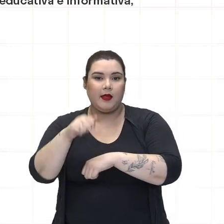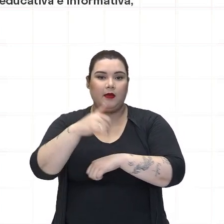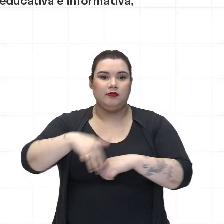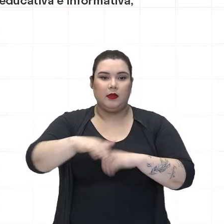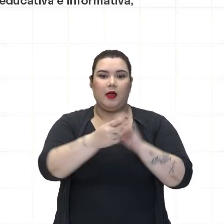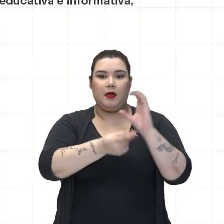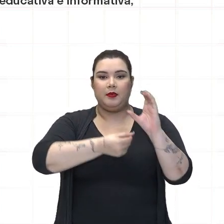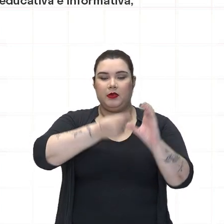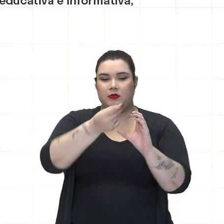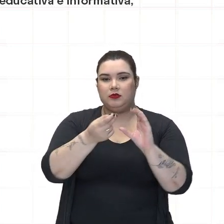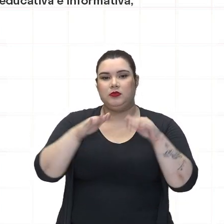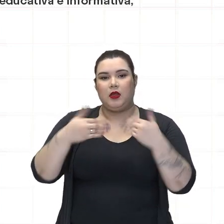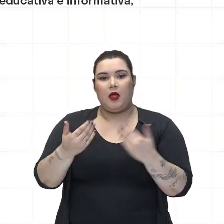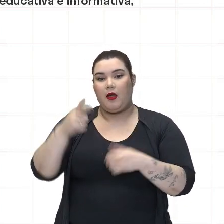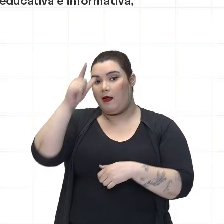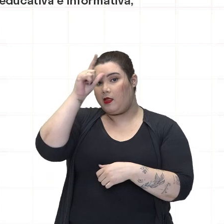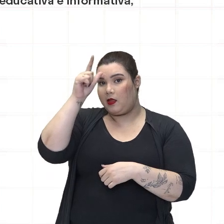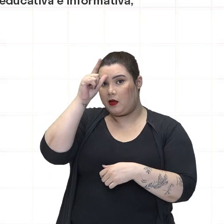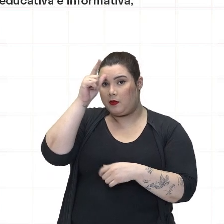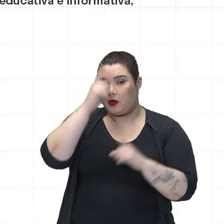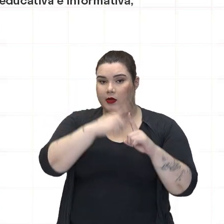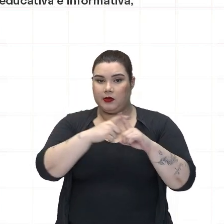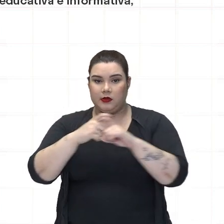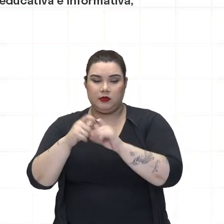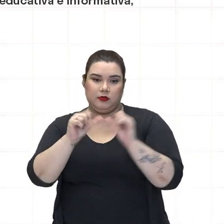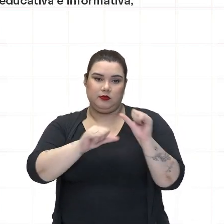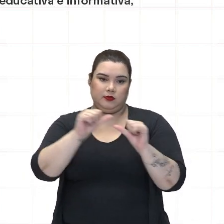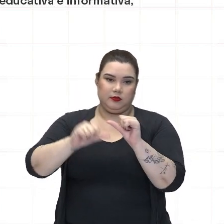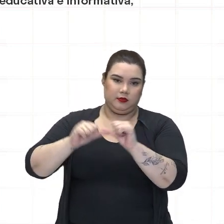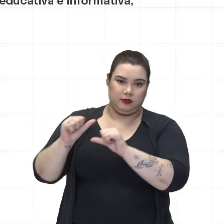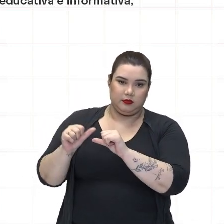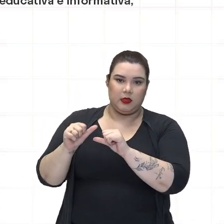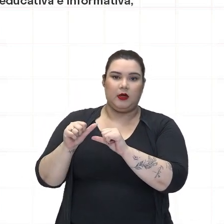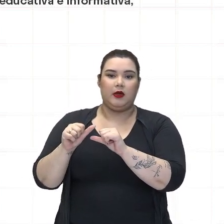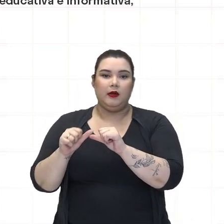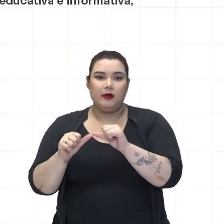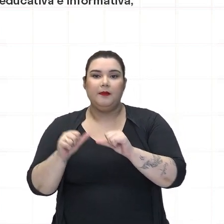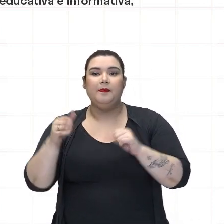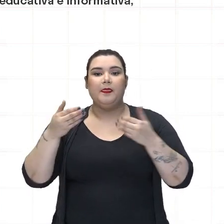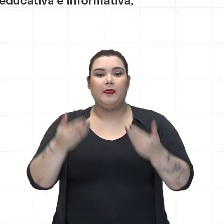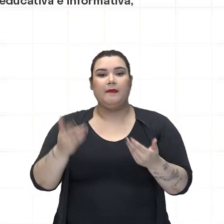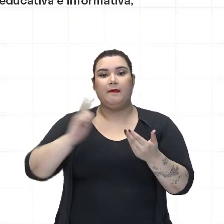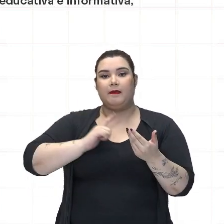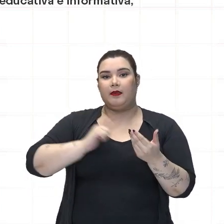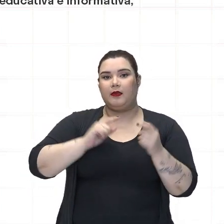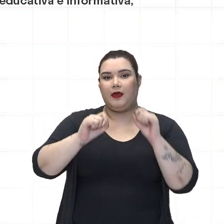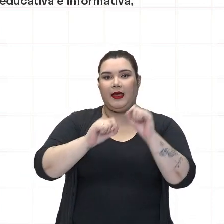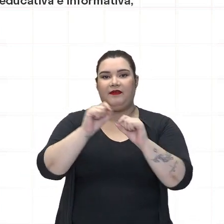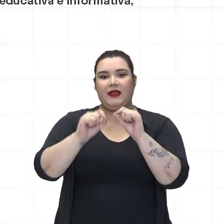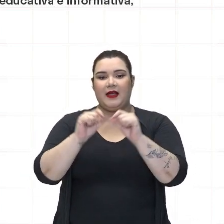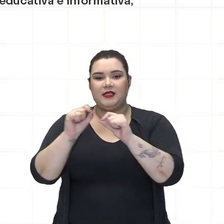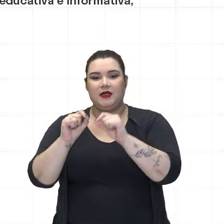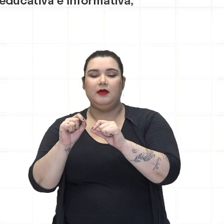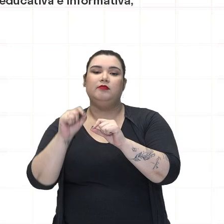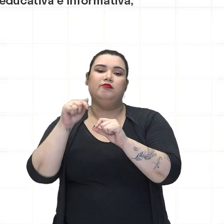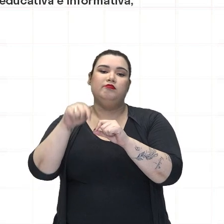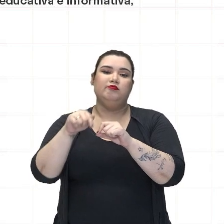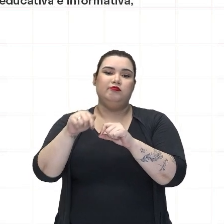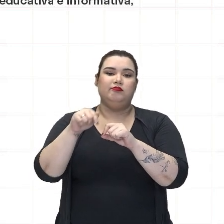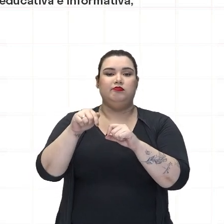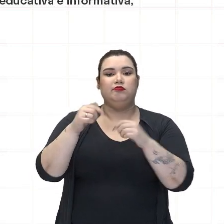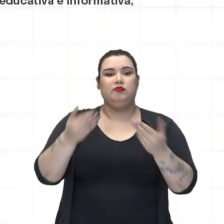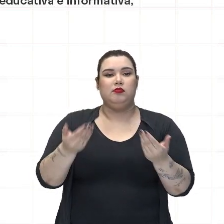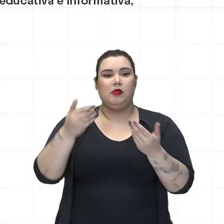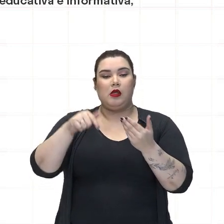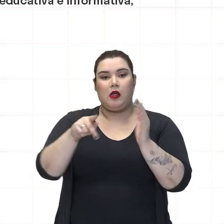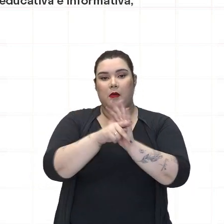mudando. A própria Alemanha nazista, com a derrota, né, ela foi dividida em duas, né? Na parte